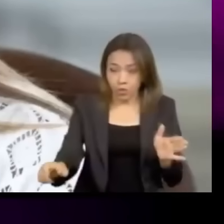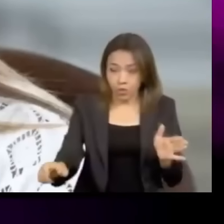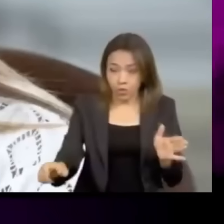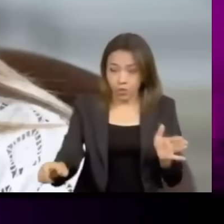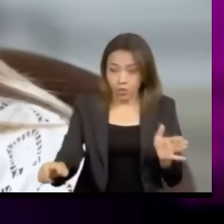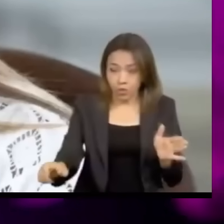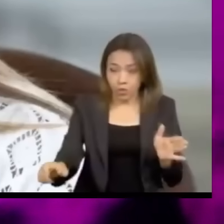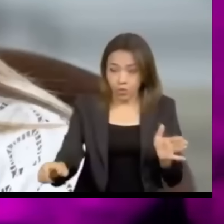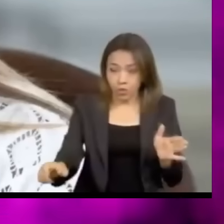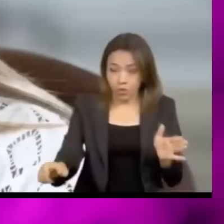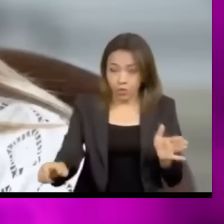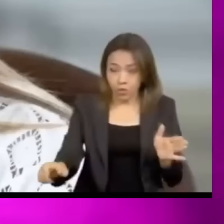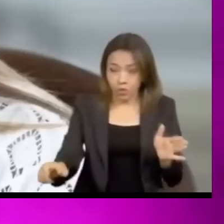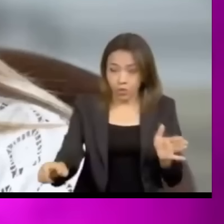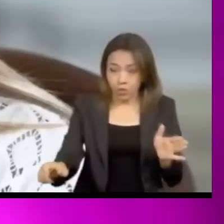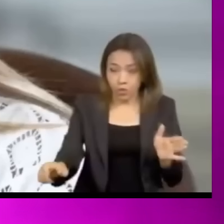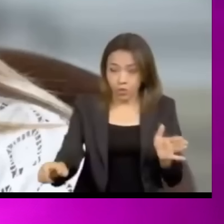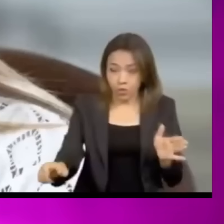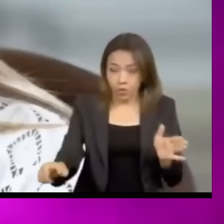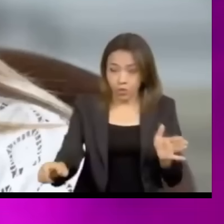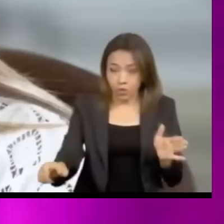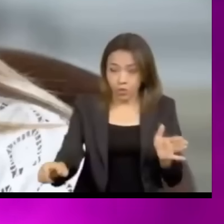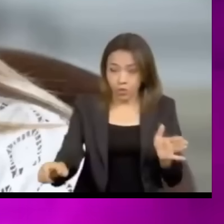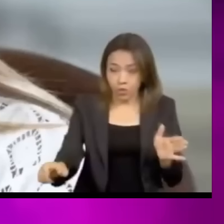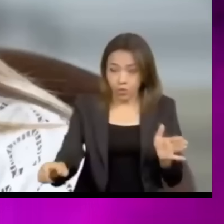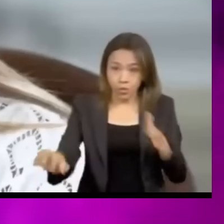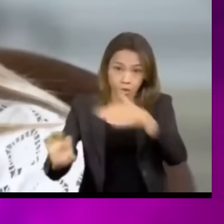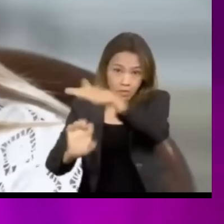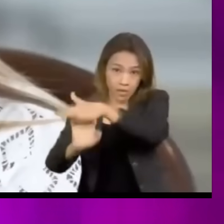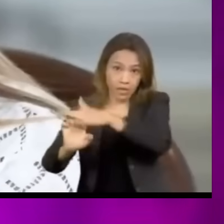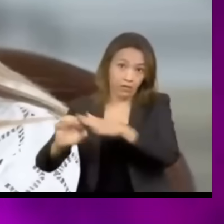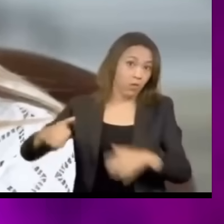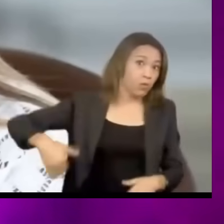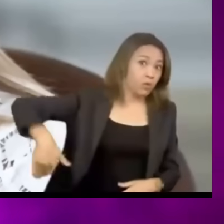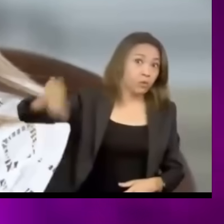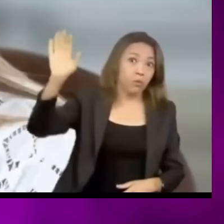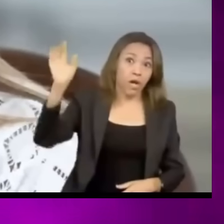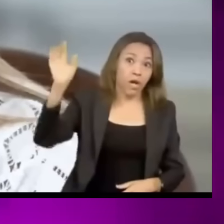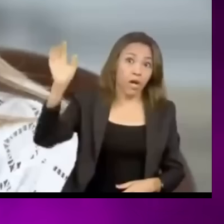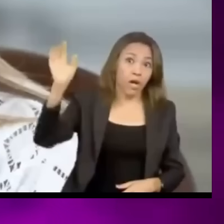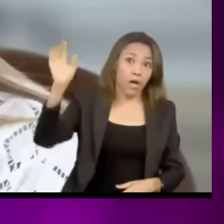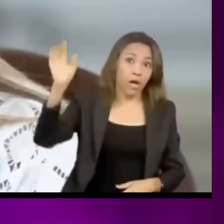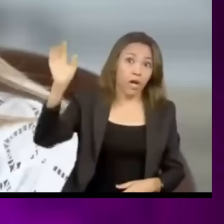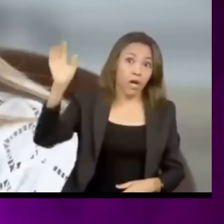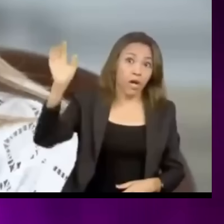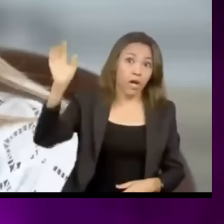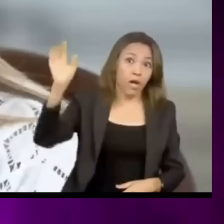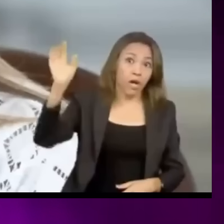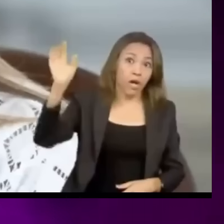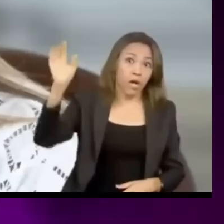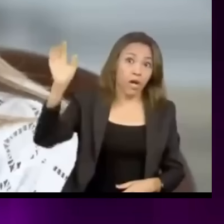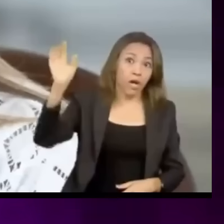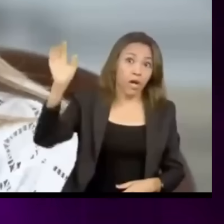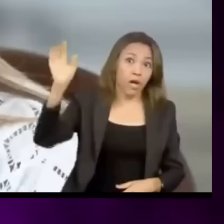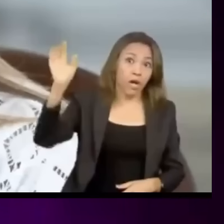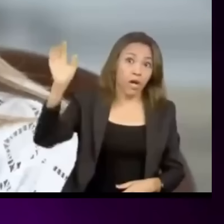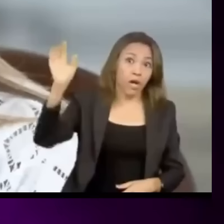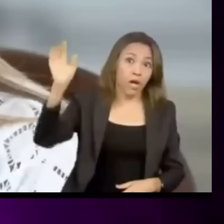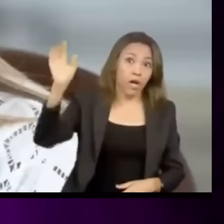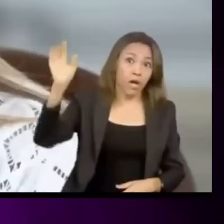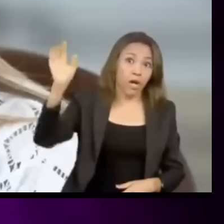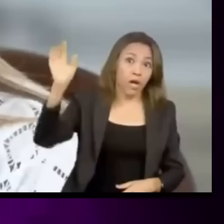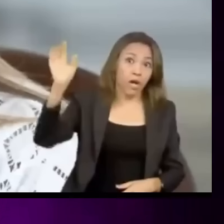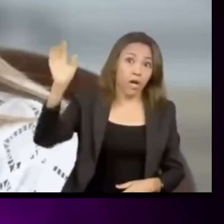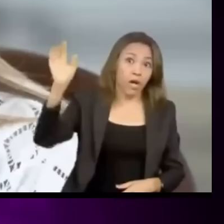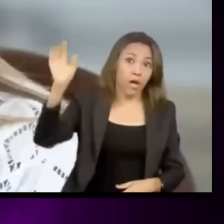cabeça dessas pessoas. Eles acham mesmo que eles são, caralho, pica da galáxia. Essa que é a questão. Essa aqui é a questão. Que questão? A questão de